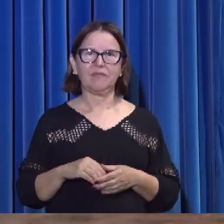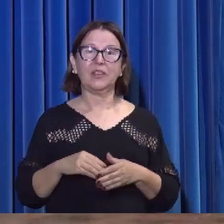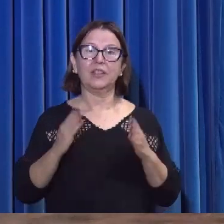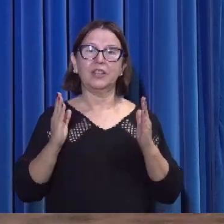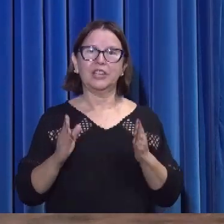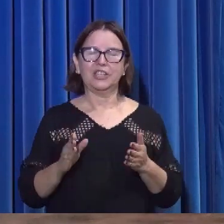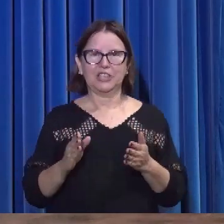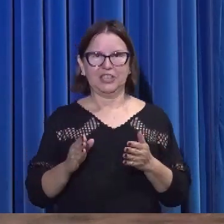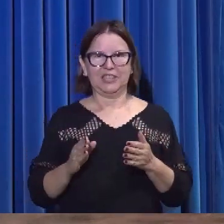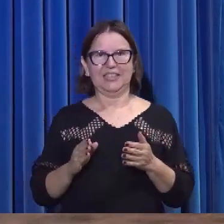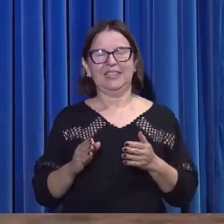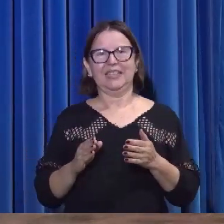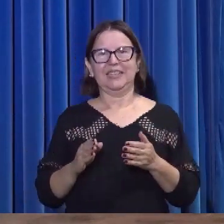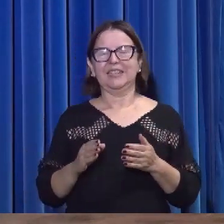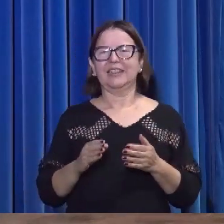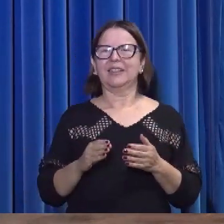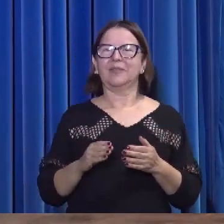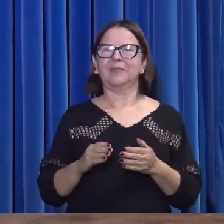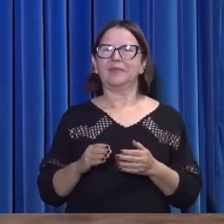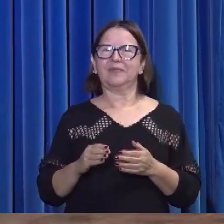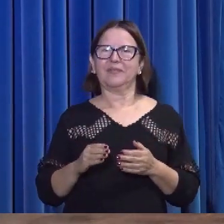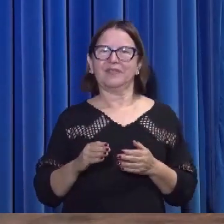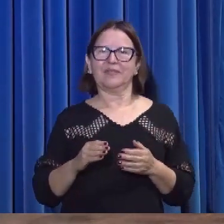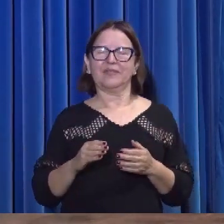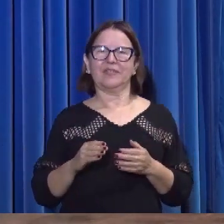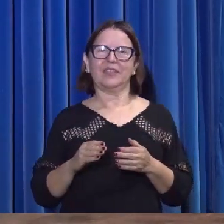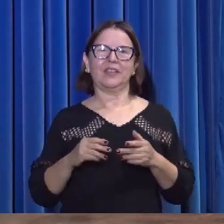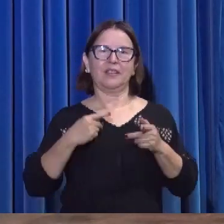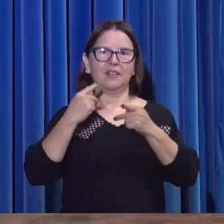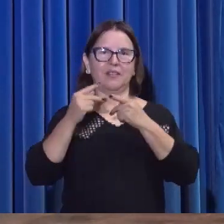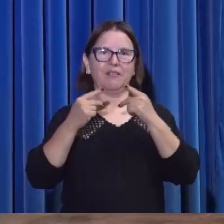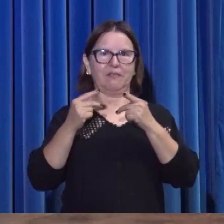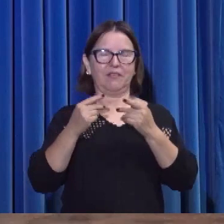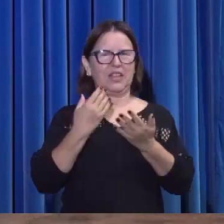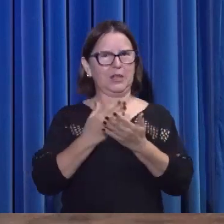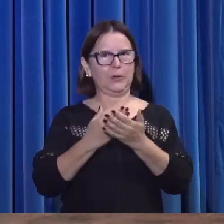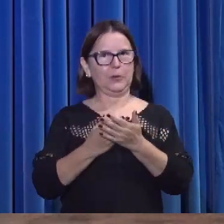engano, que no momento da morte Deus tem uma